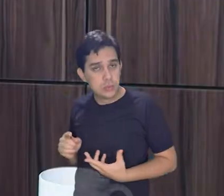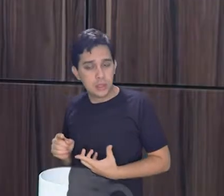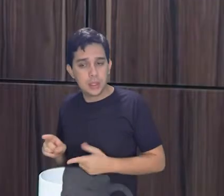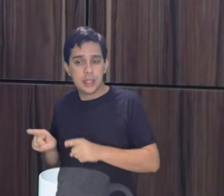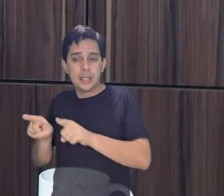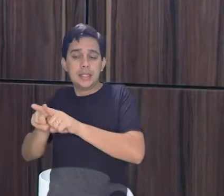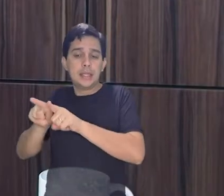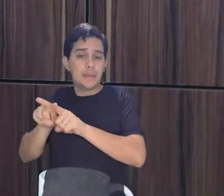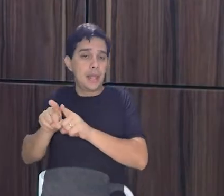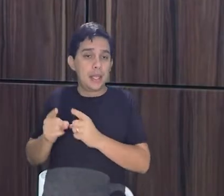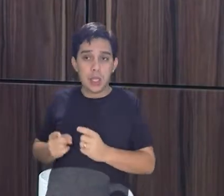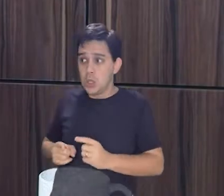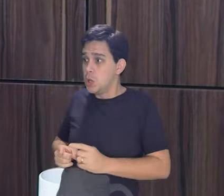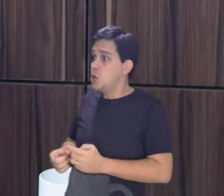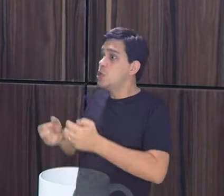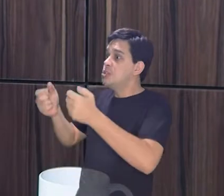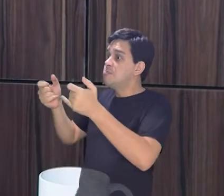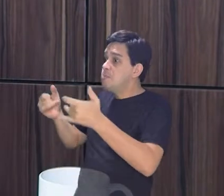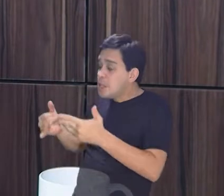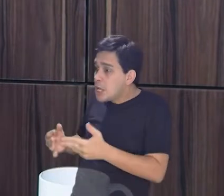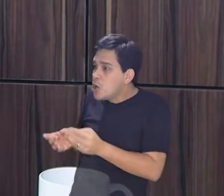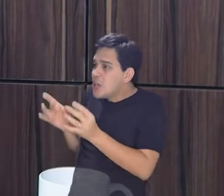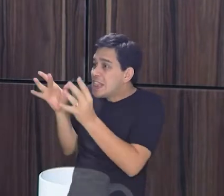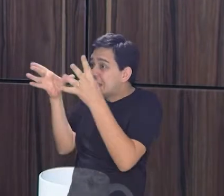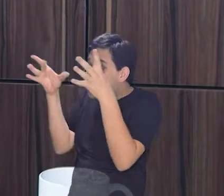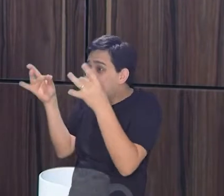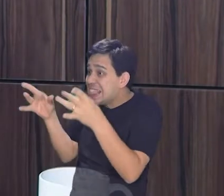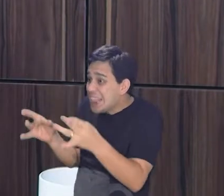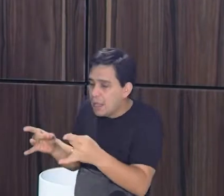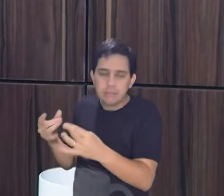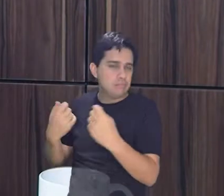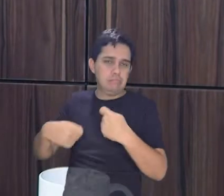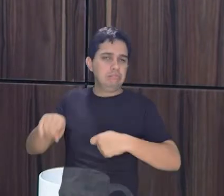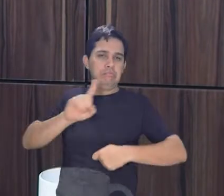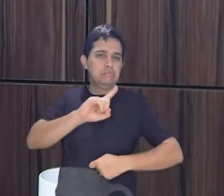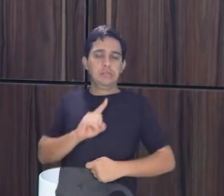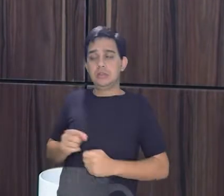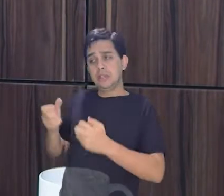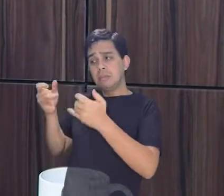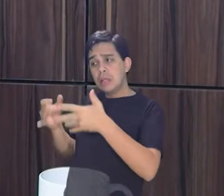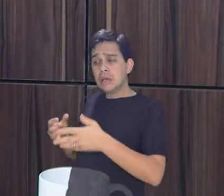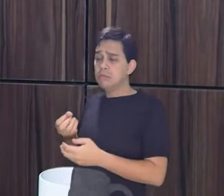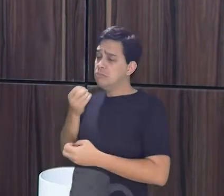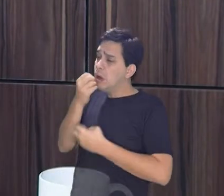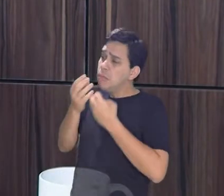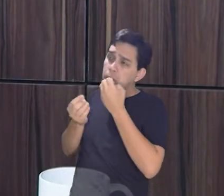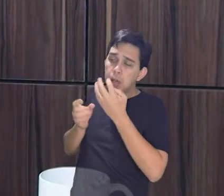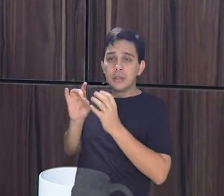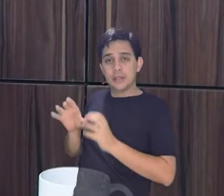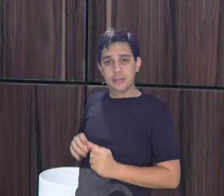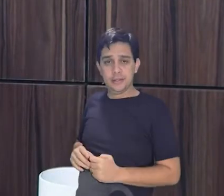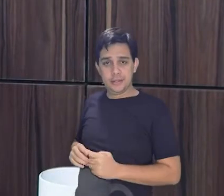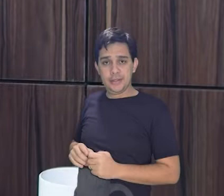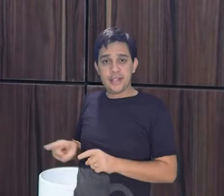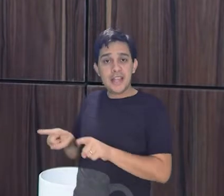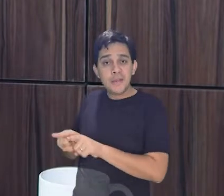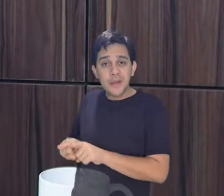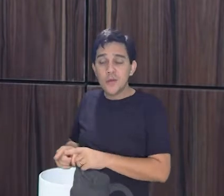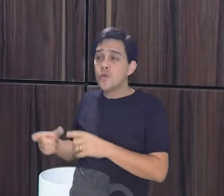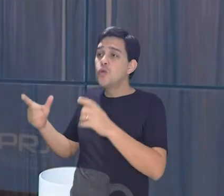né, a finalidade do ato. Deve também ser realizado num local